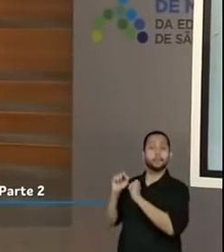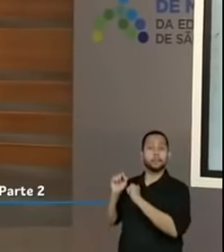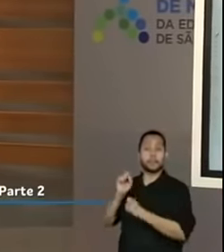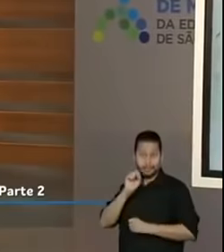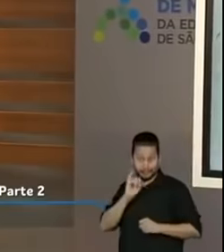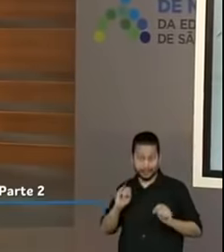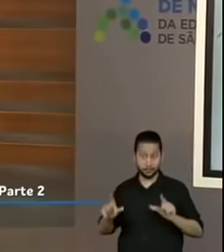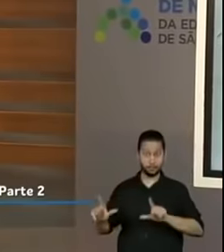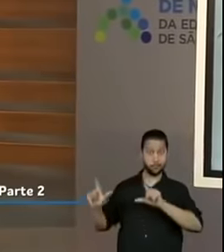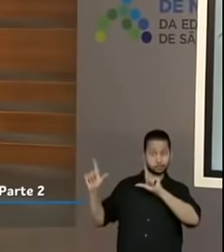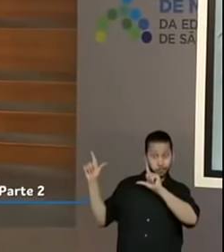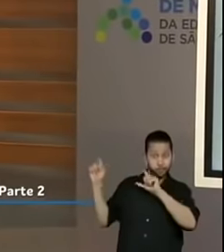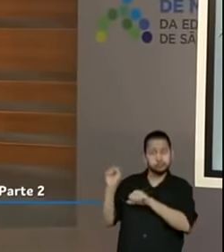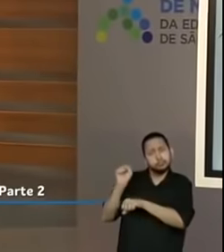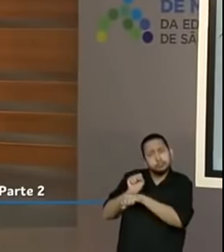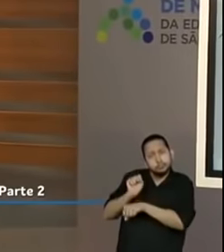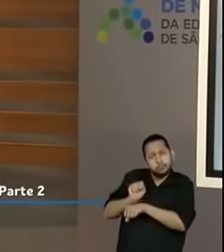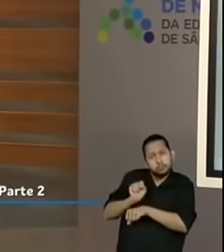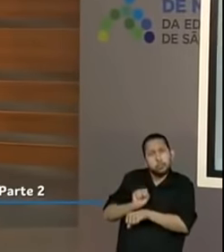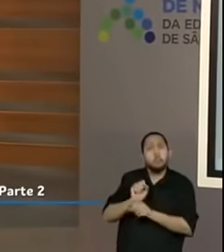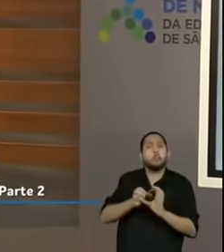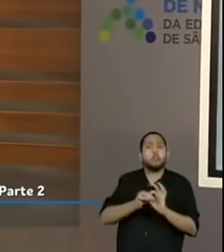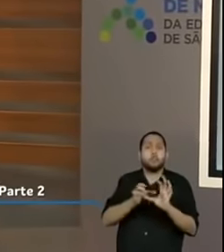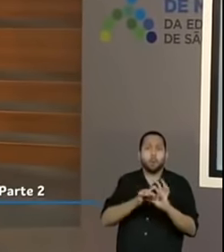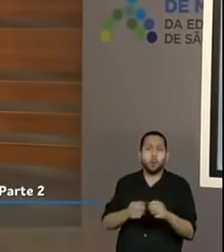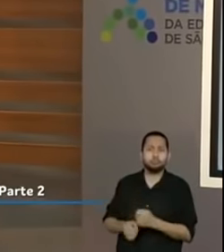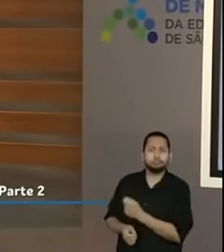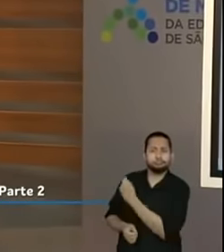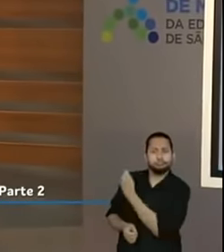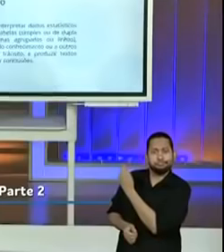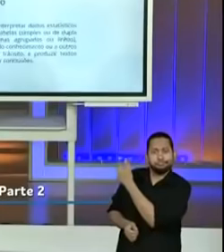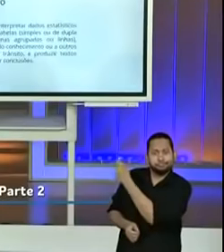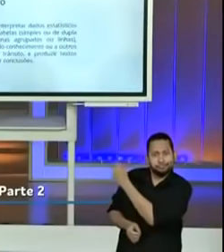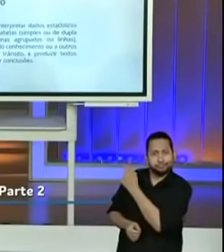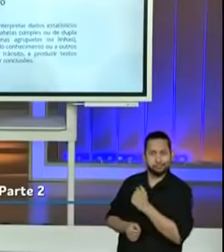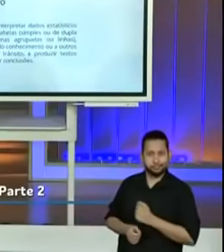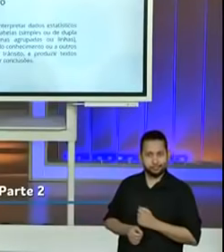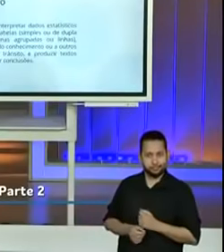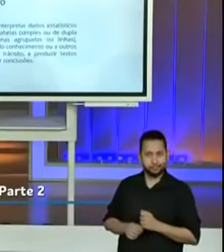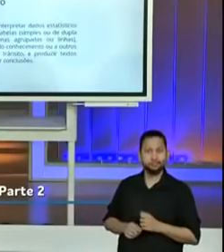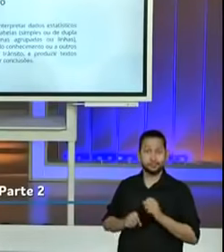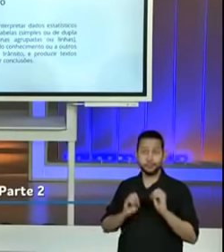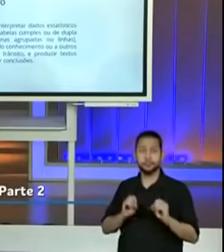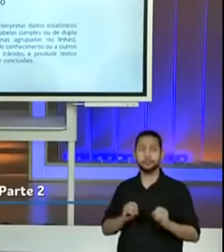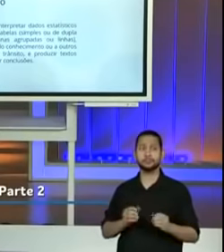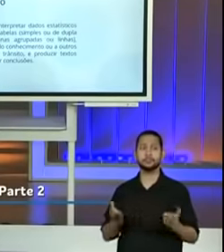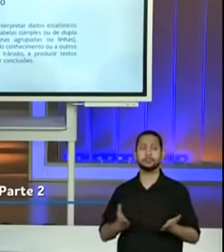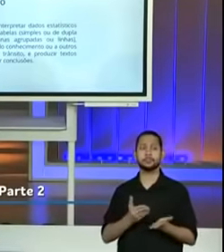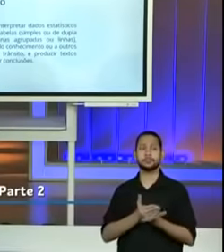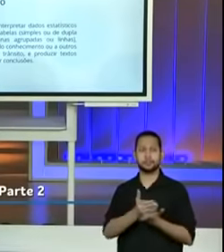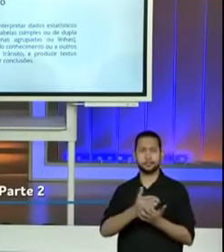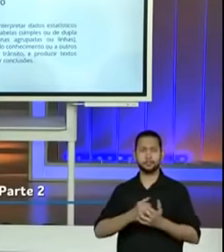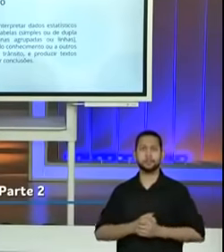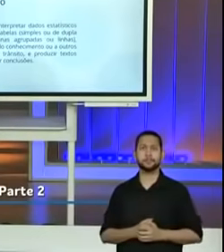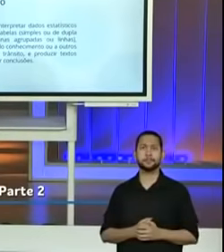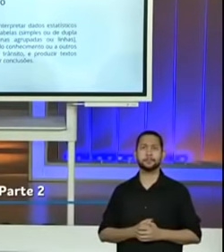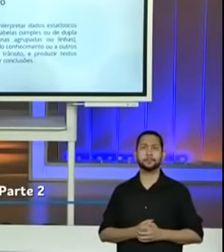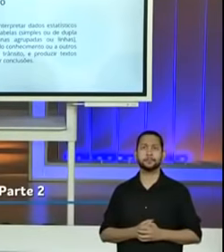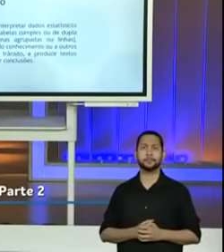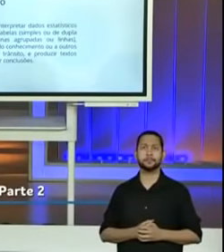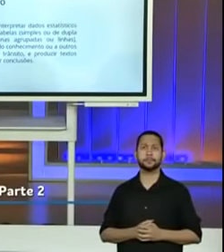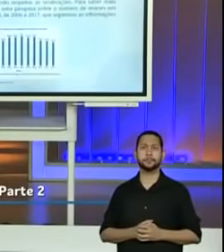completa, eu deixo um tempinho para tirar aquele print, tá certo? Então, vamos começar? Vamos começar,